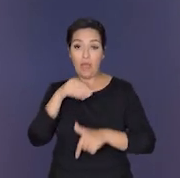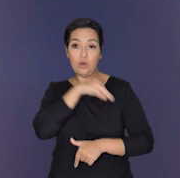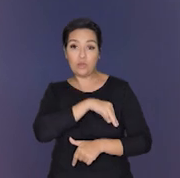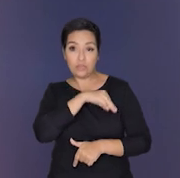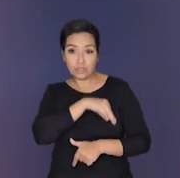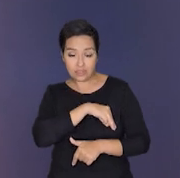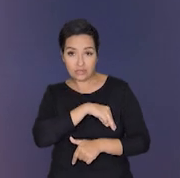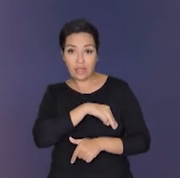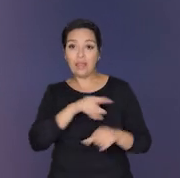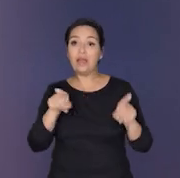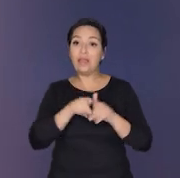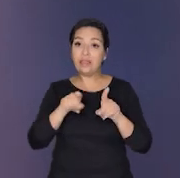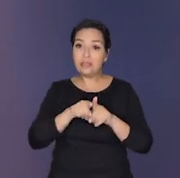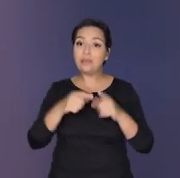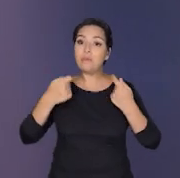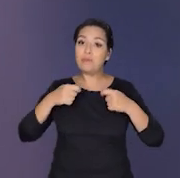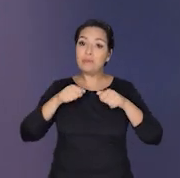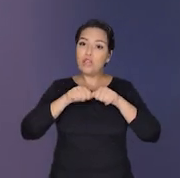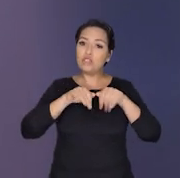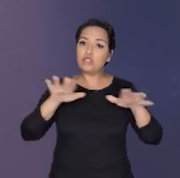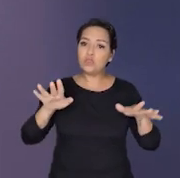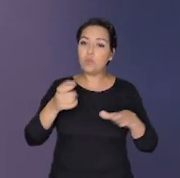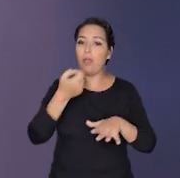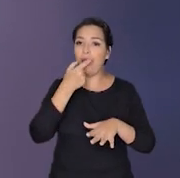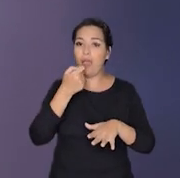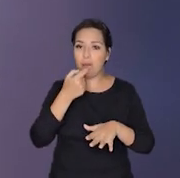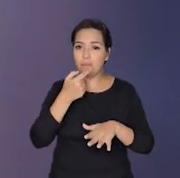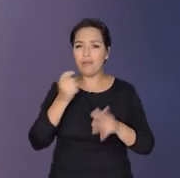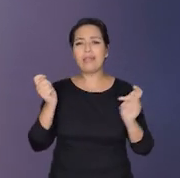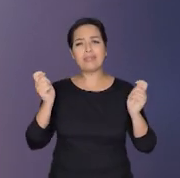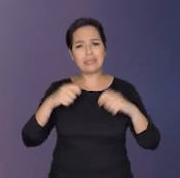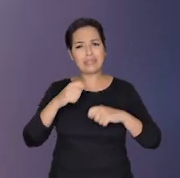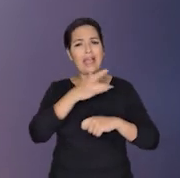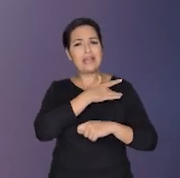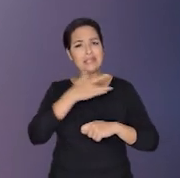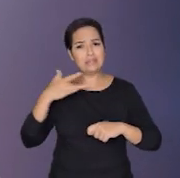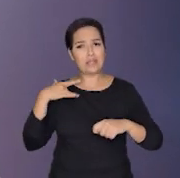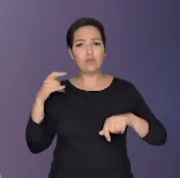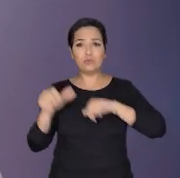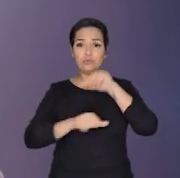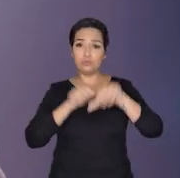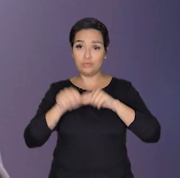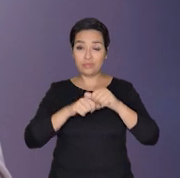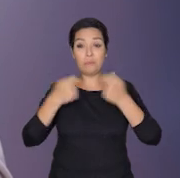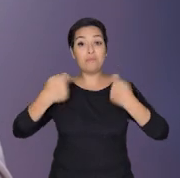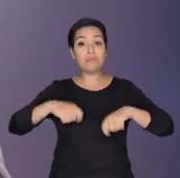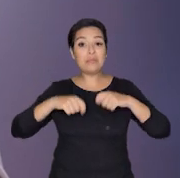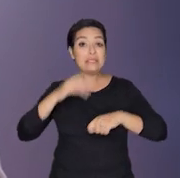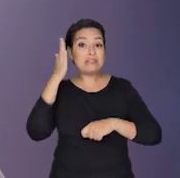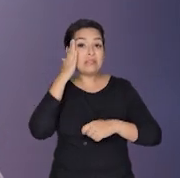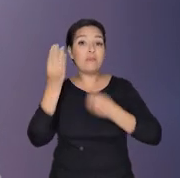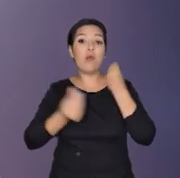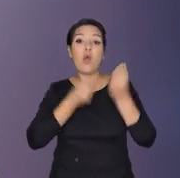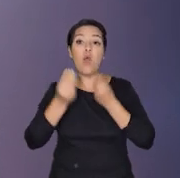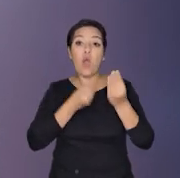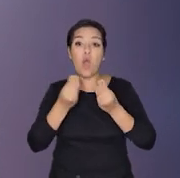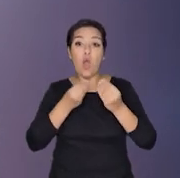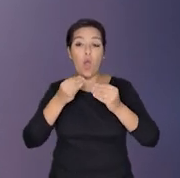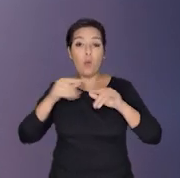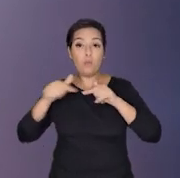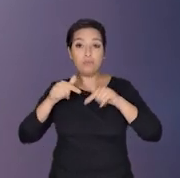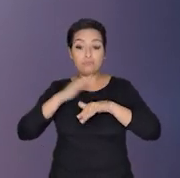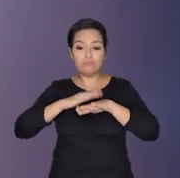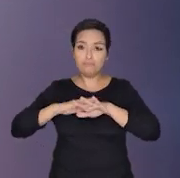vai garantir que não falte mais remédio nas unidades. A saúde tem jeito, mas tem que trabalhar, saber o que fazer e,